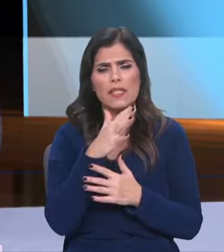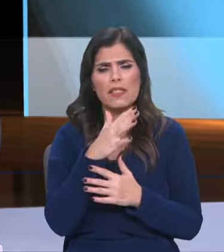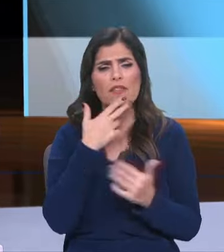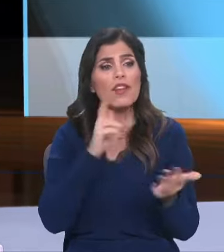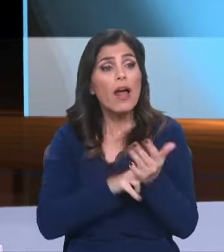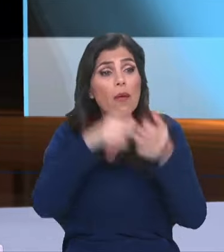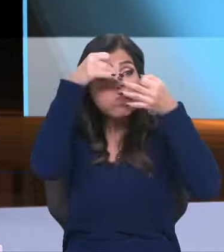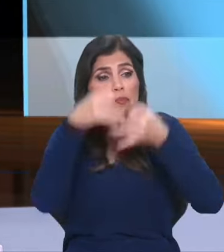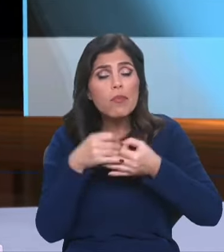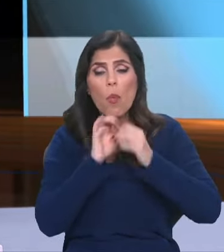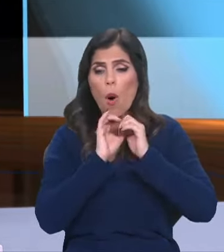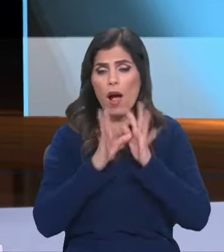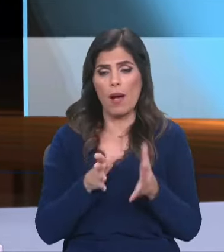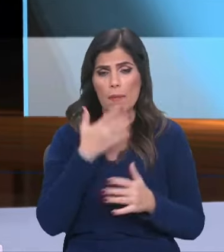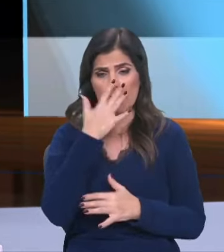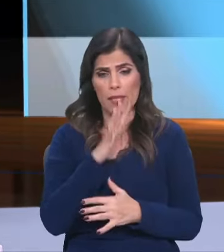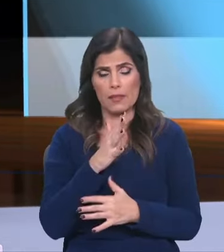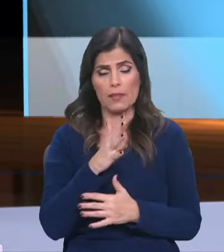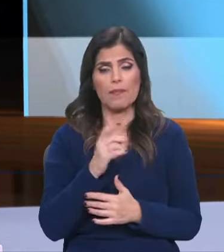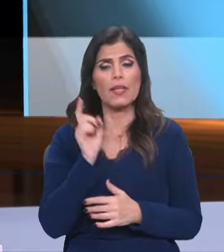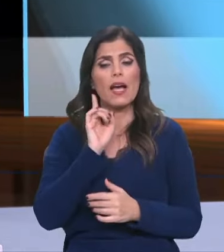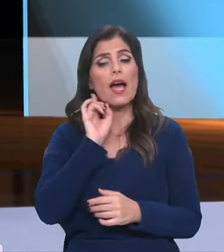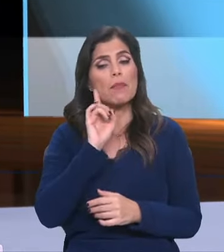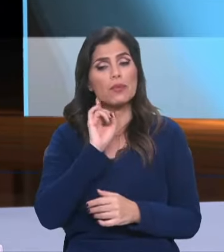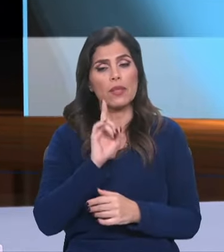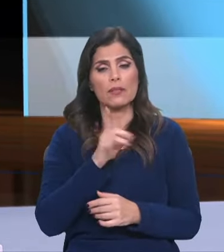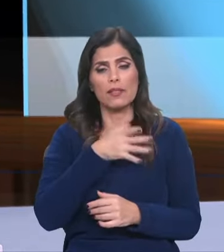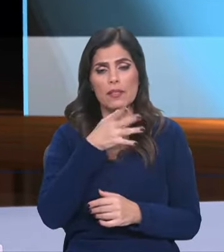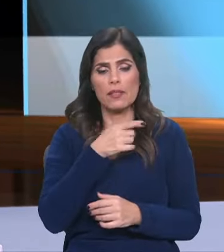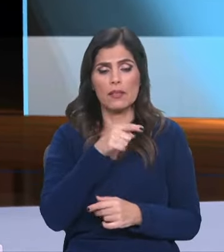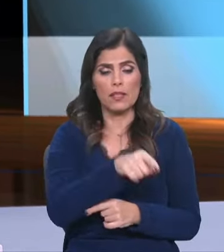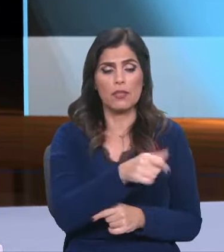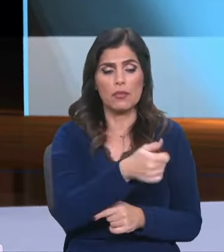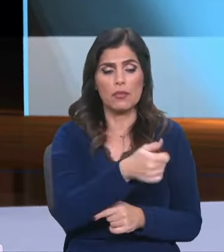verdades absolutas e importa mais do que dizer isto está certo ou isto está errado, que não temos